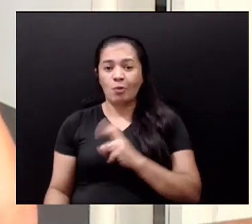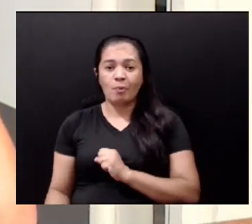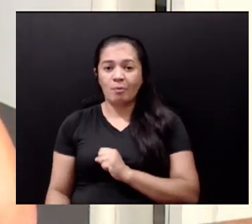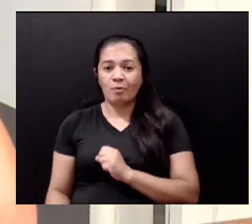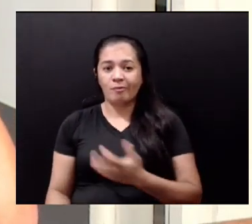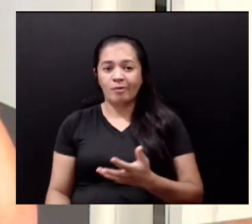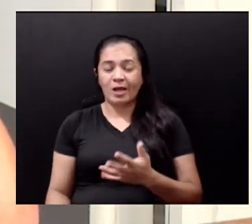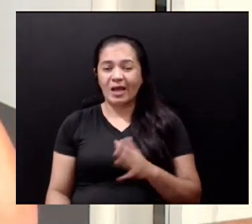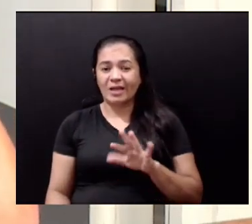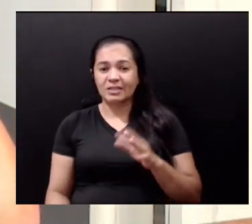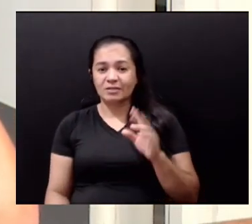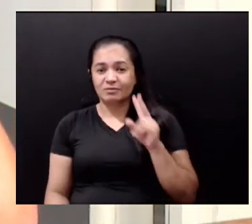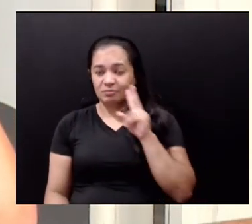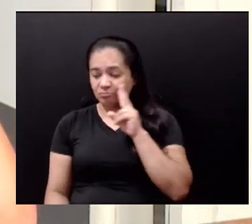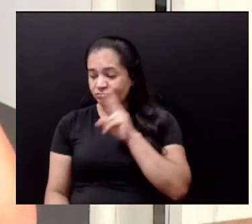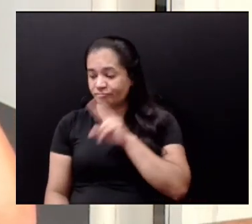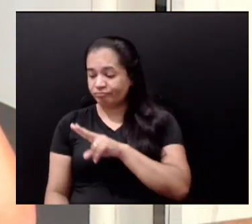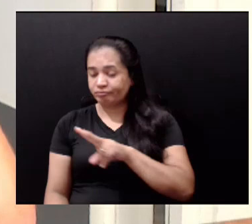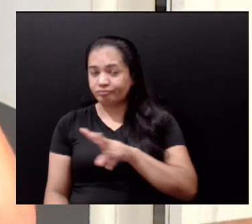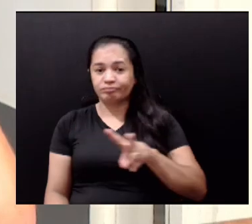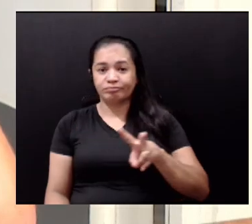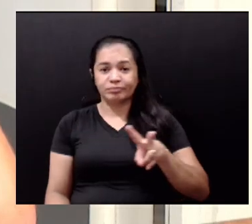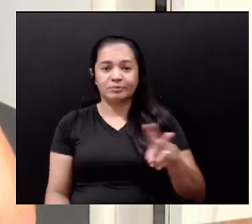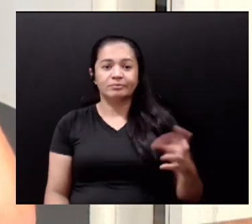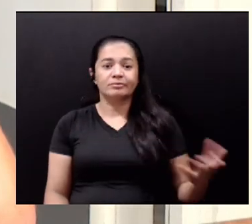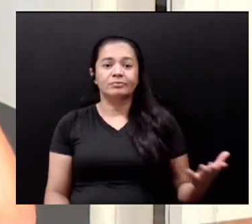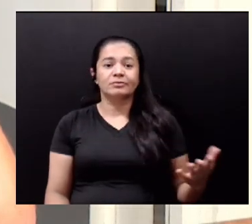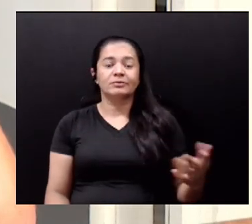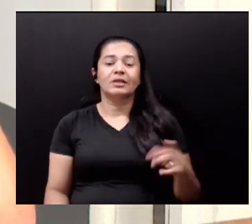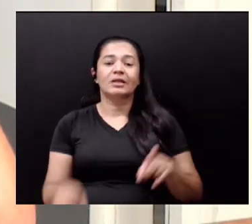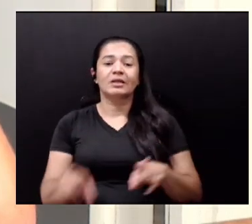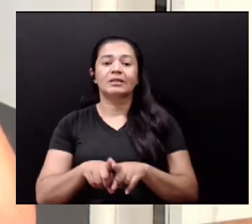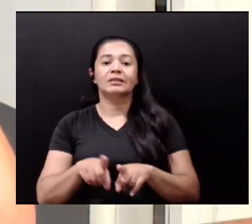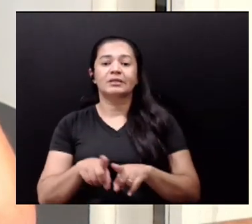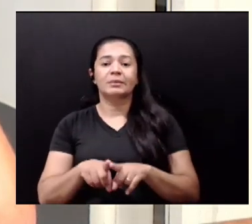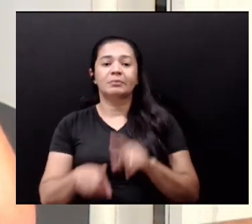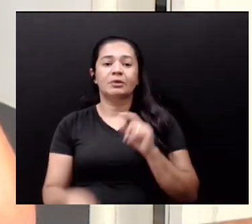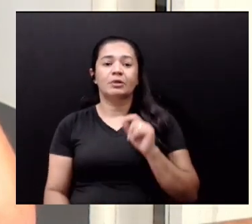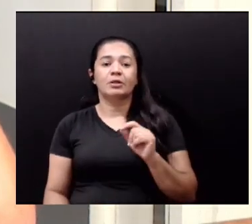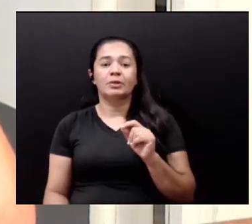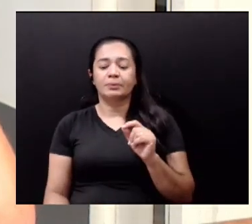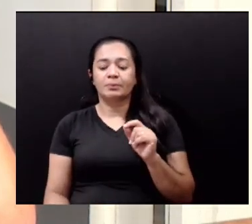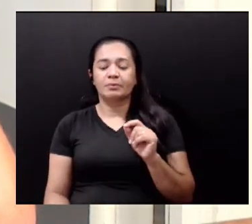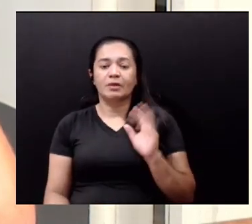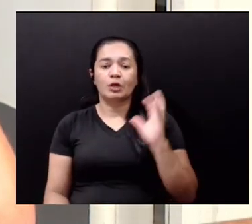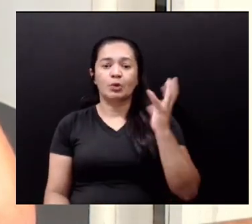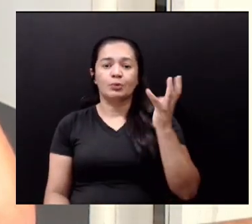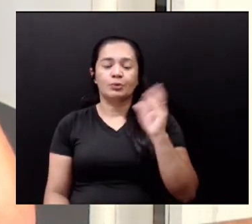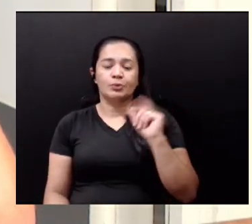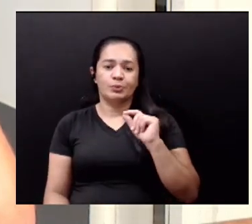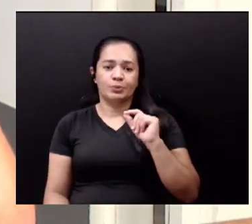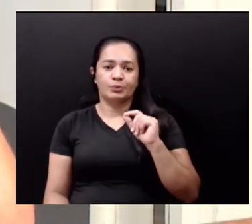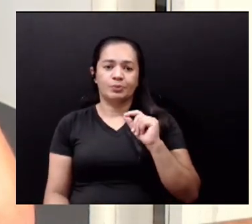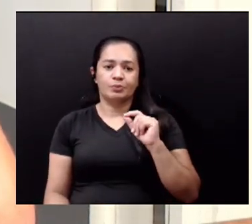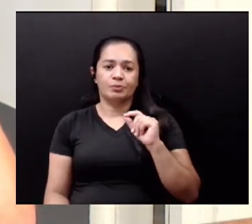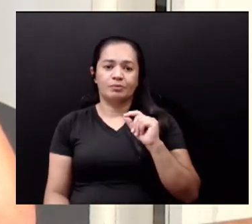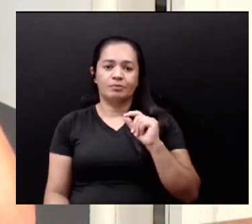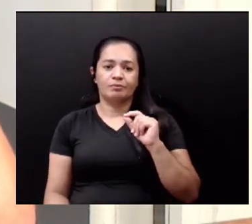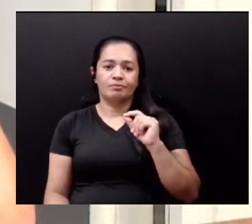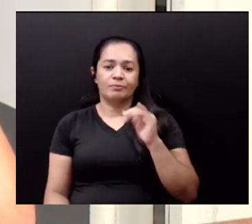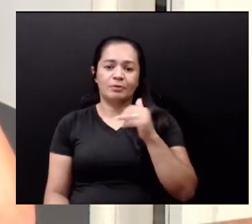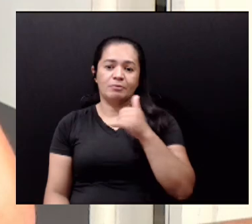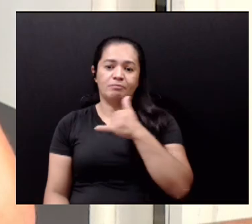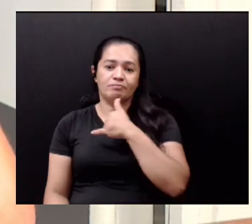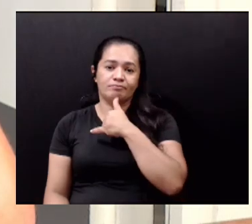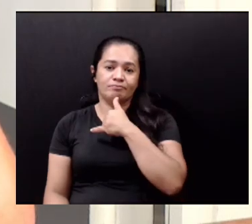olhar do outro, e um fenômeno também que acontece, infelizmente, é a questão do abuso